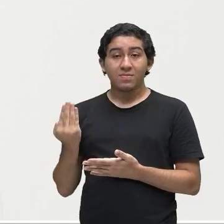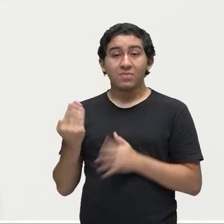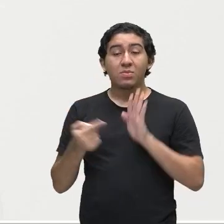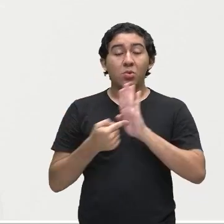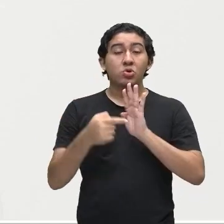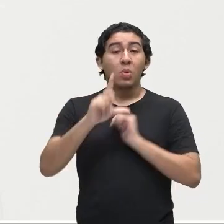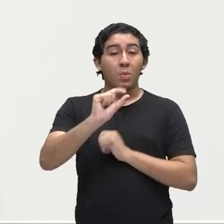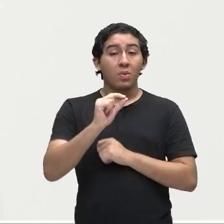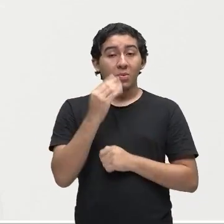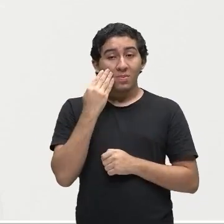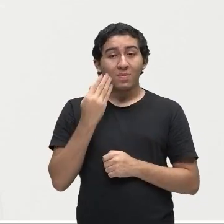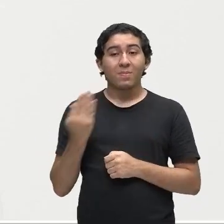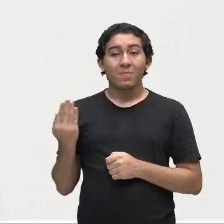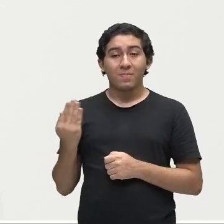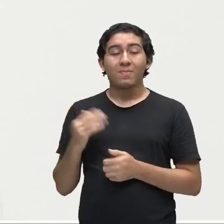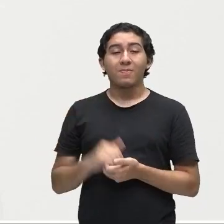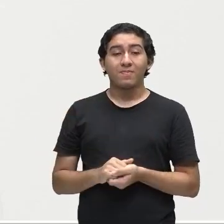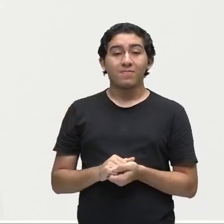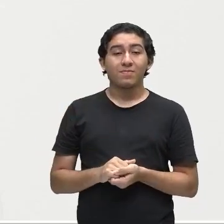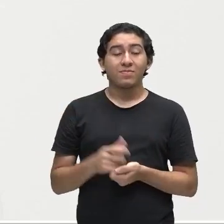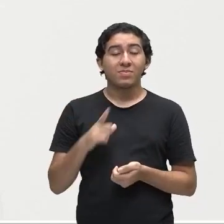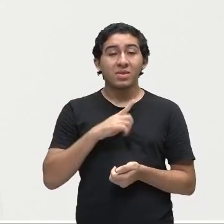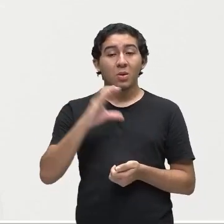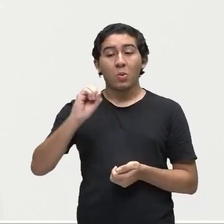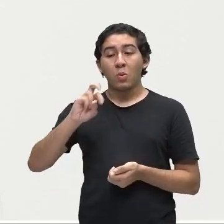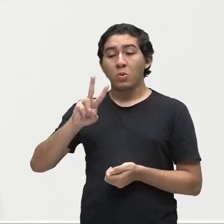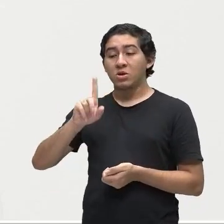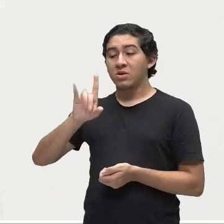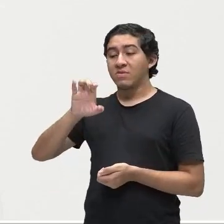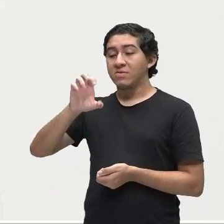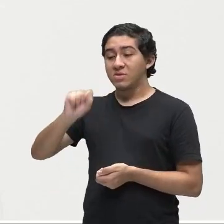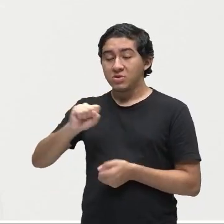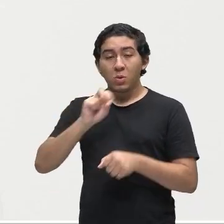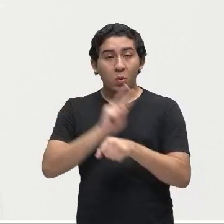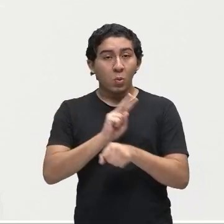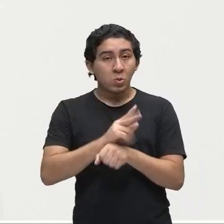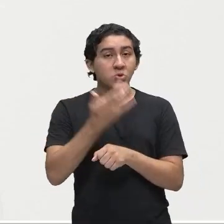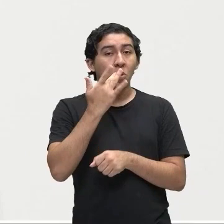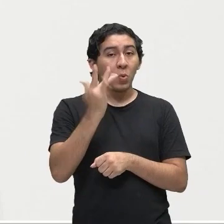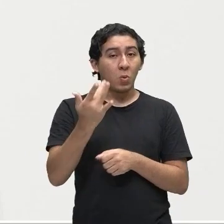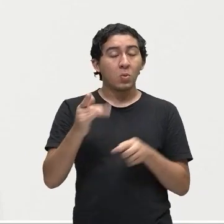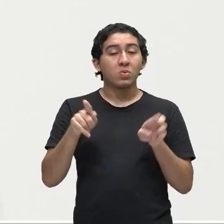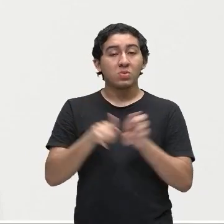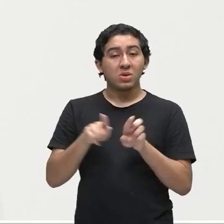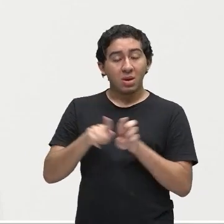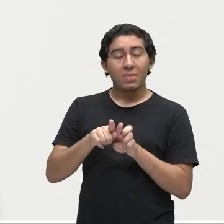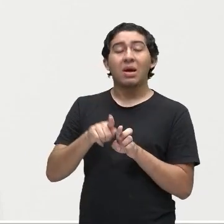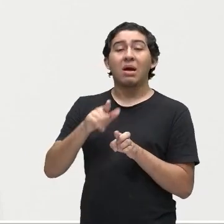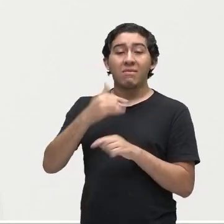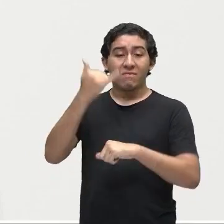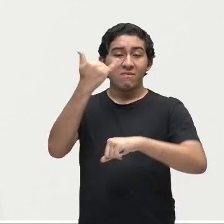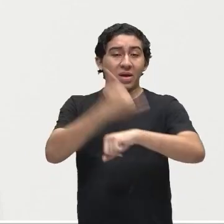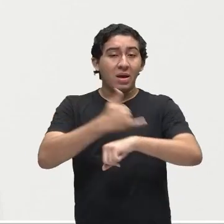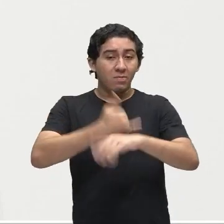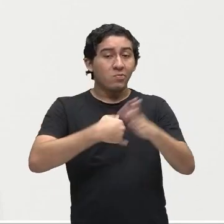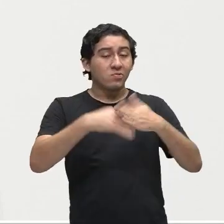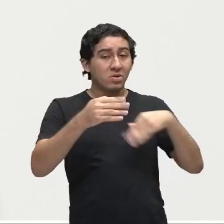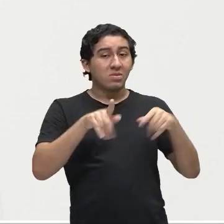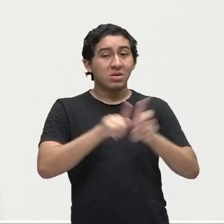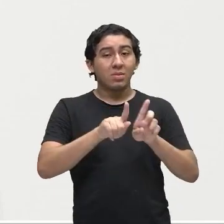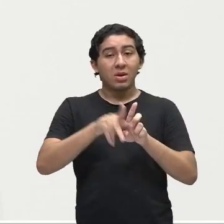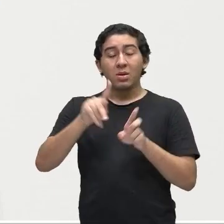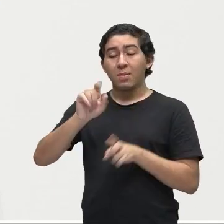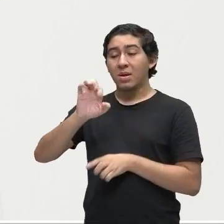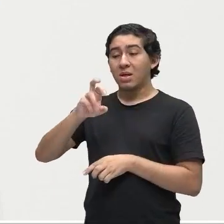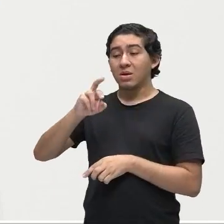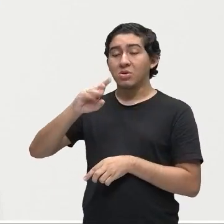olha só. A gente tem aqui o ourives e os ferreiros que tinham um grande prestígio, assim como nós vamos ter aqui os